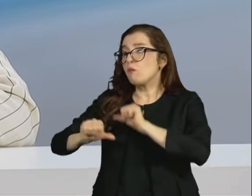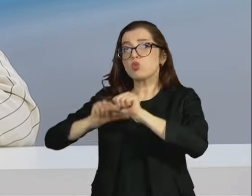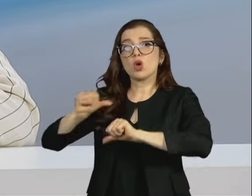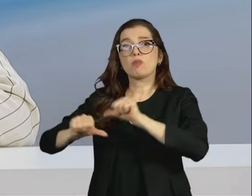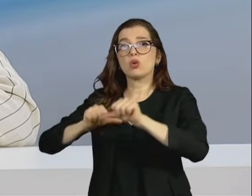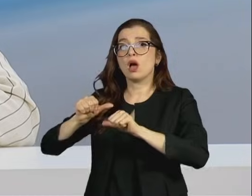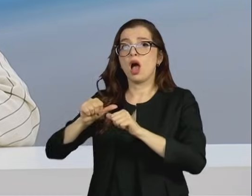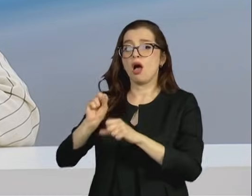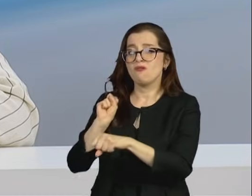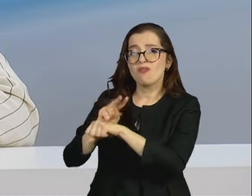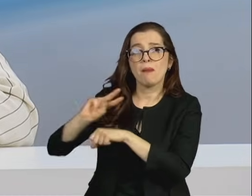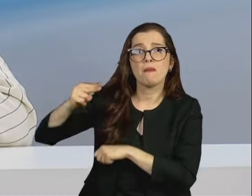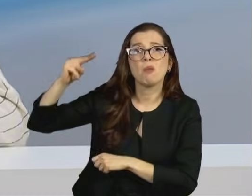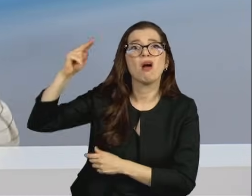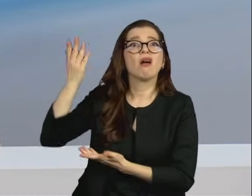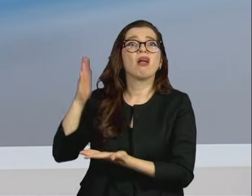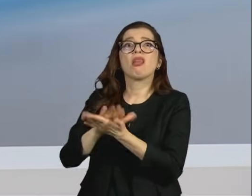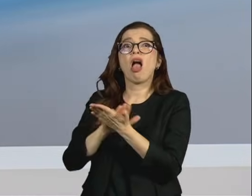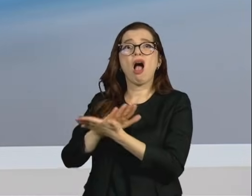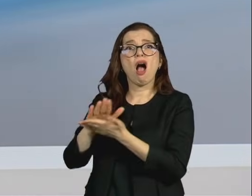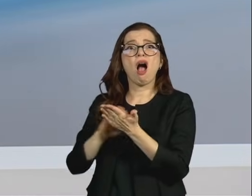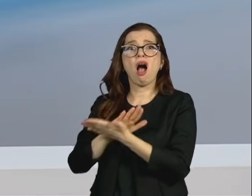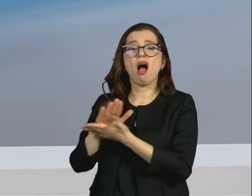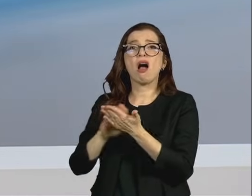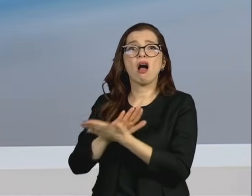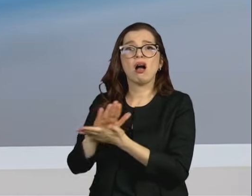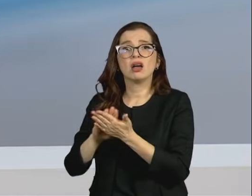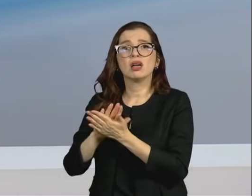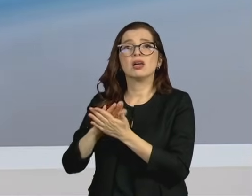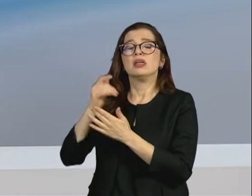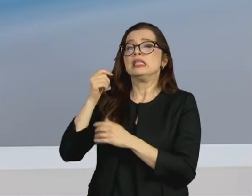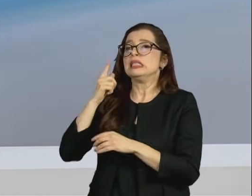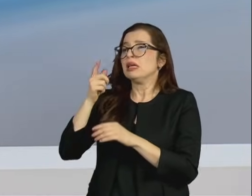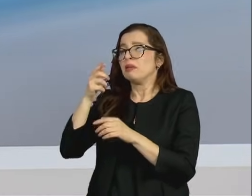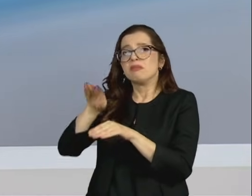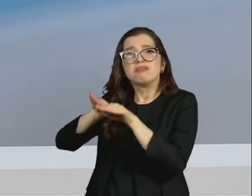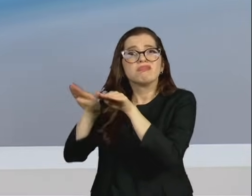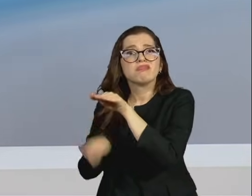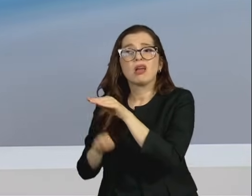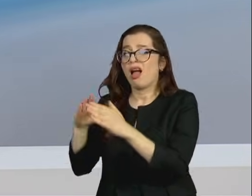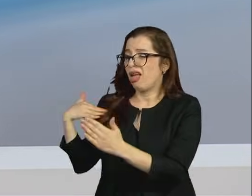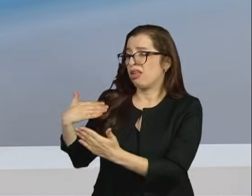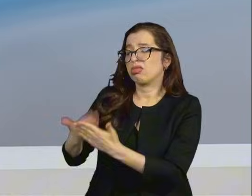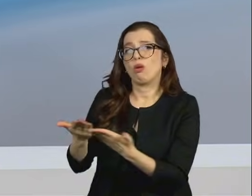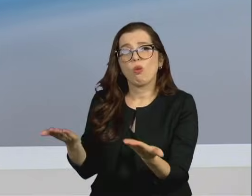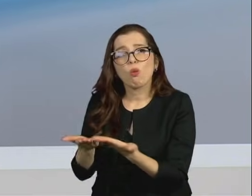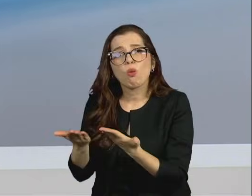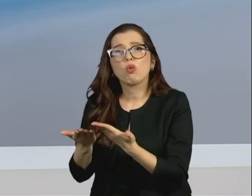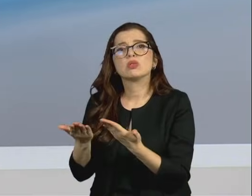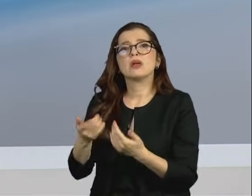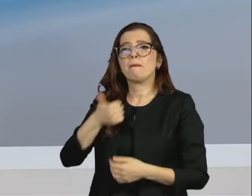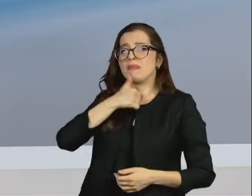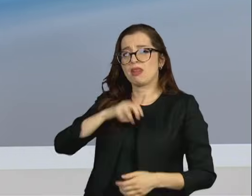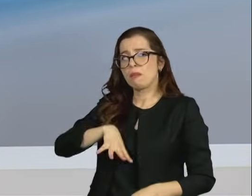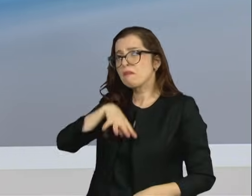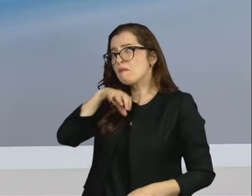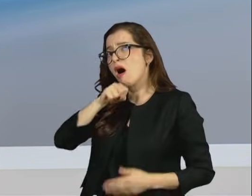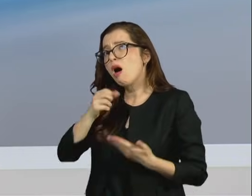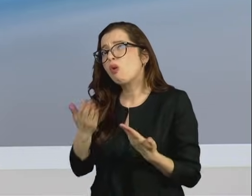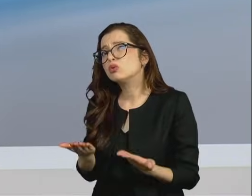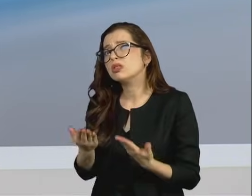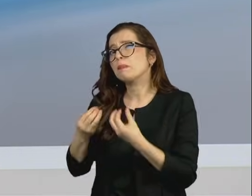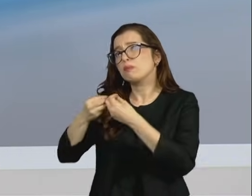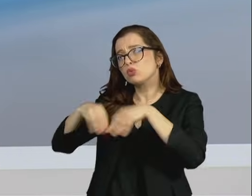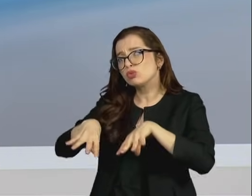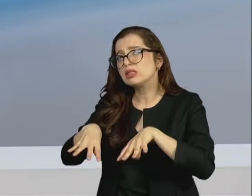consideradas inferiores ainda hoje. Você diria, doutora, que a menopausa exerce esse papel no